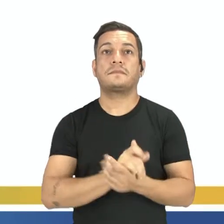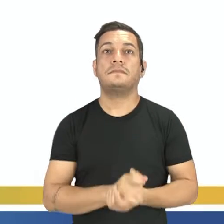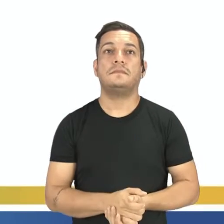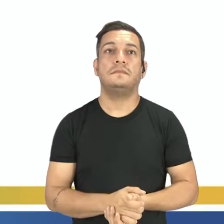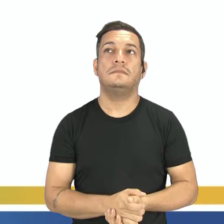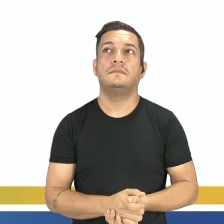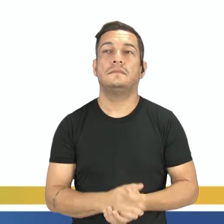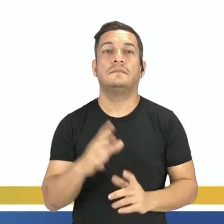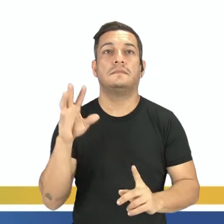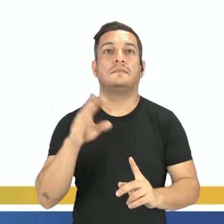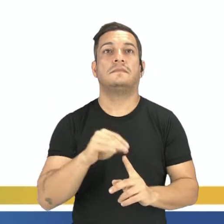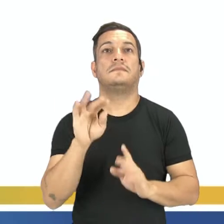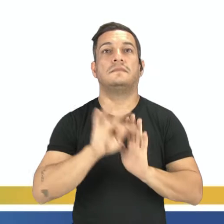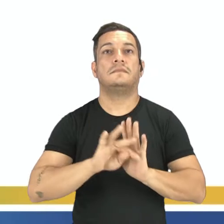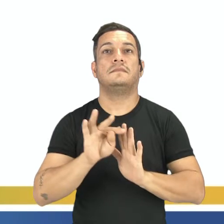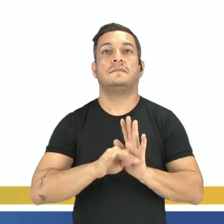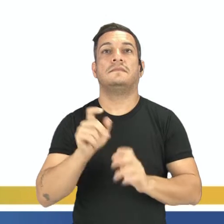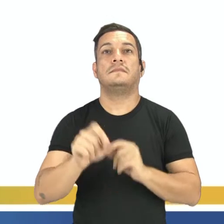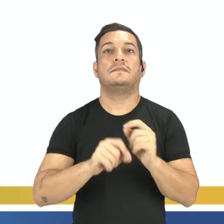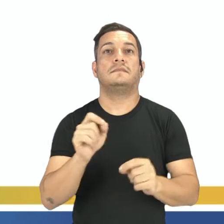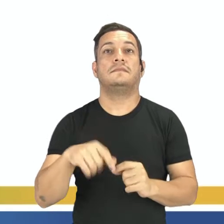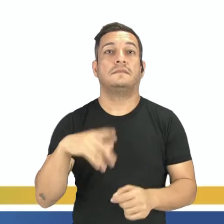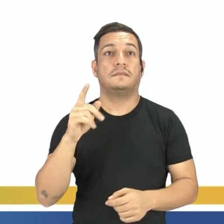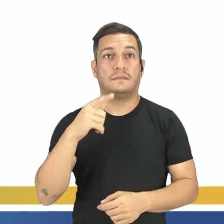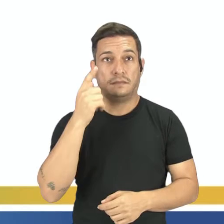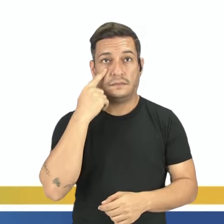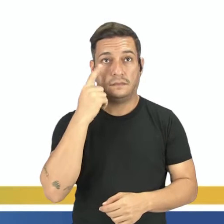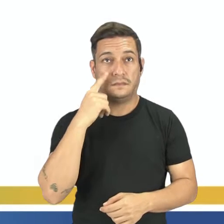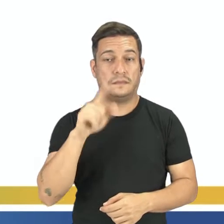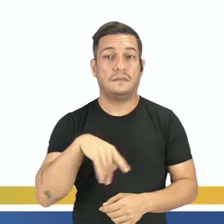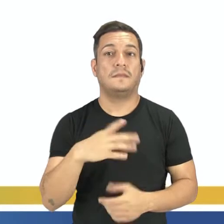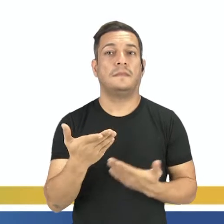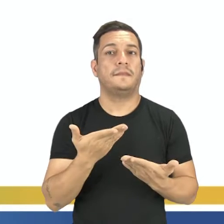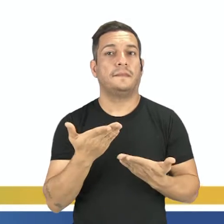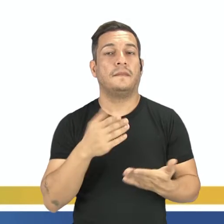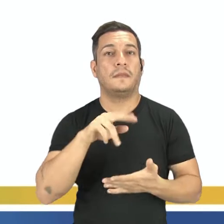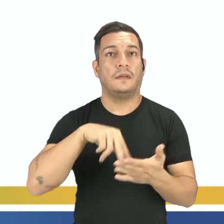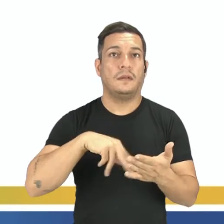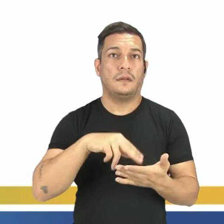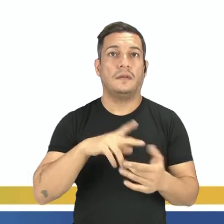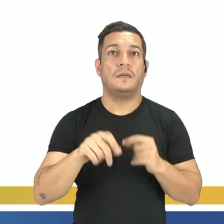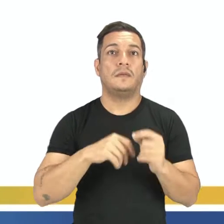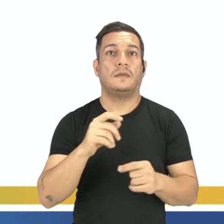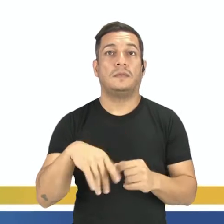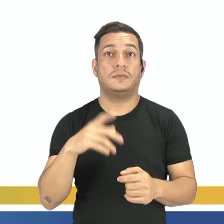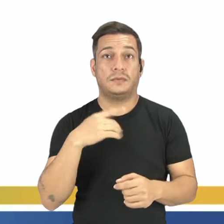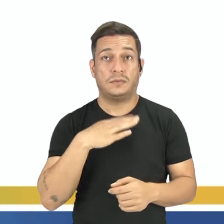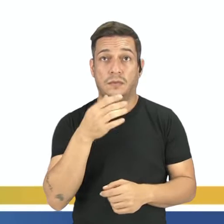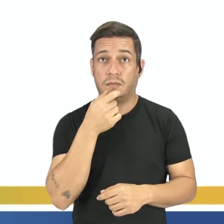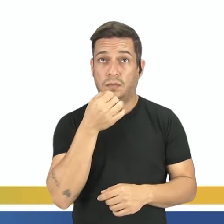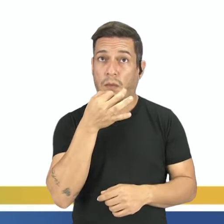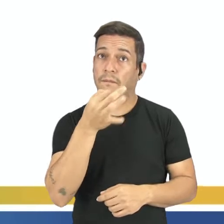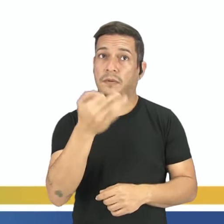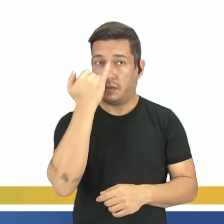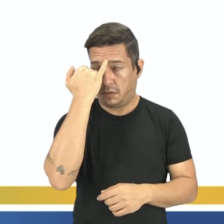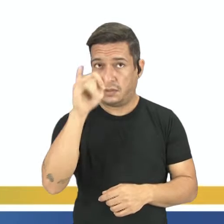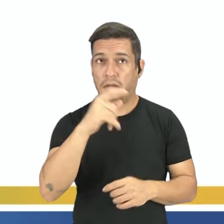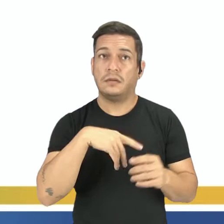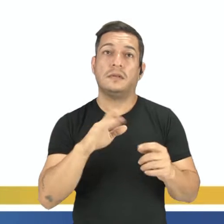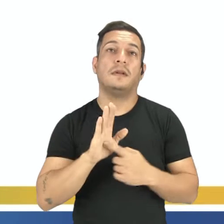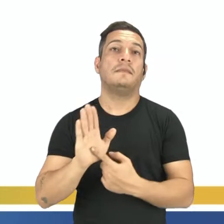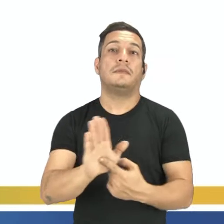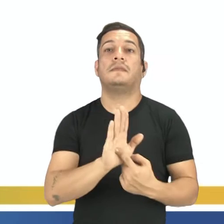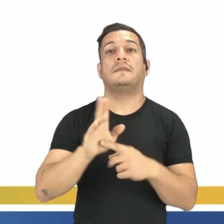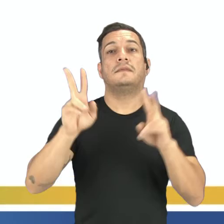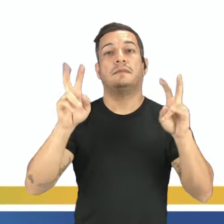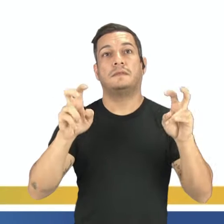tá? O objetivo desse texto é, em última análise, convencer o leitor de que o ponto de vista em relação à tese